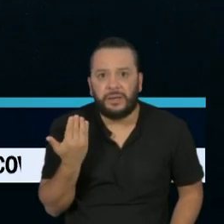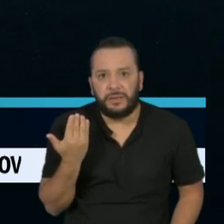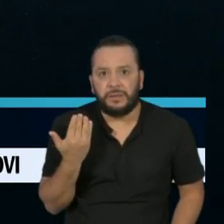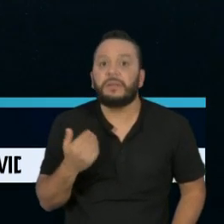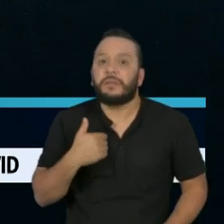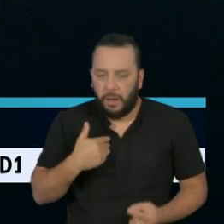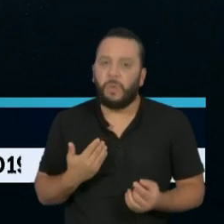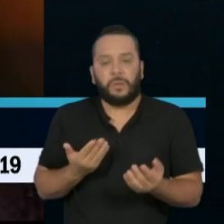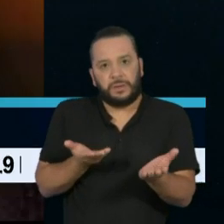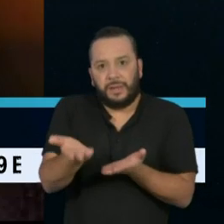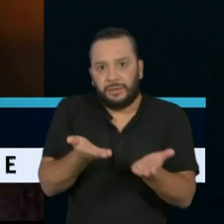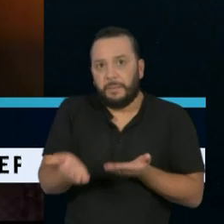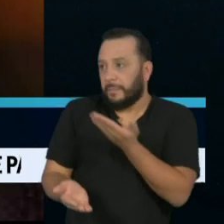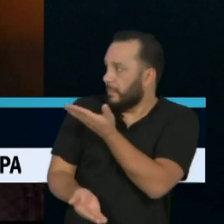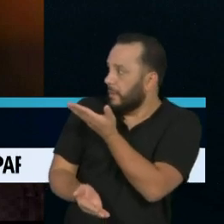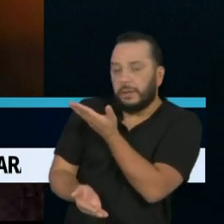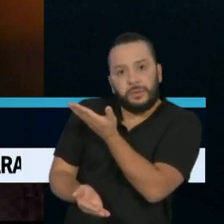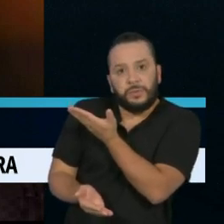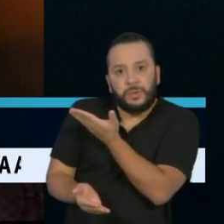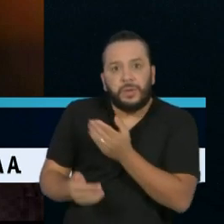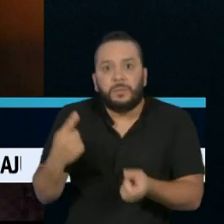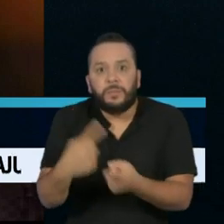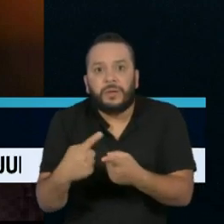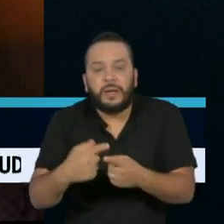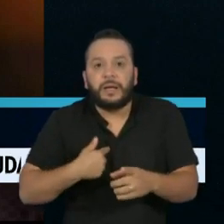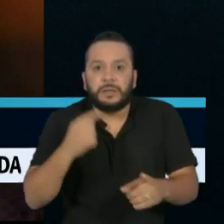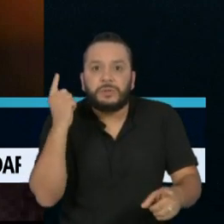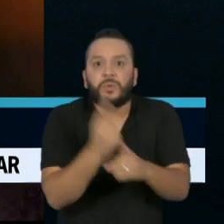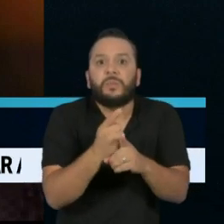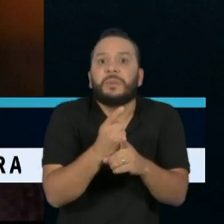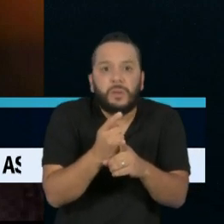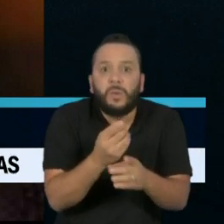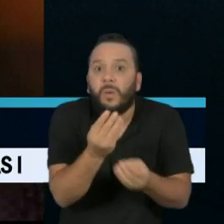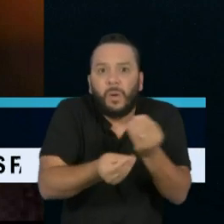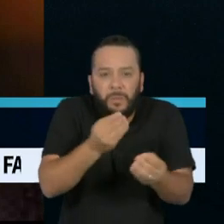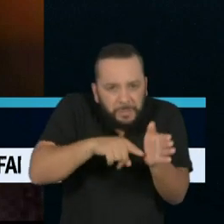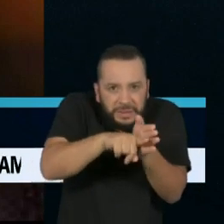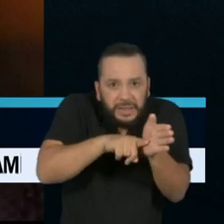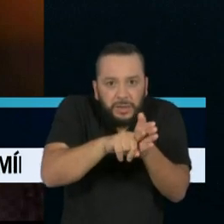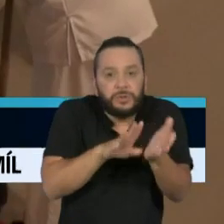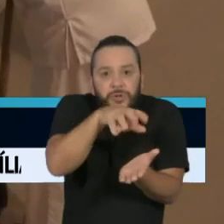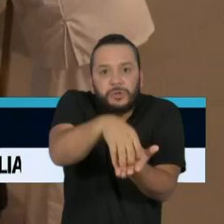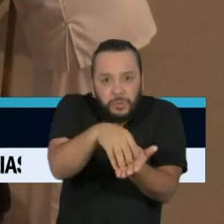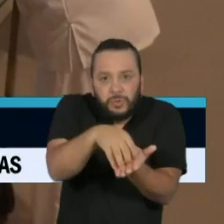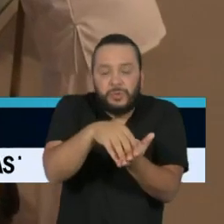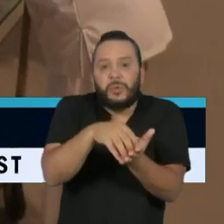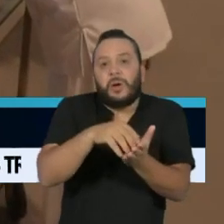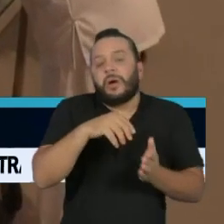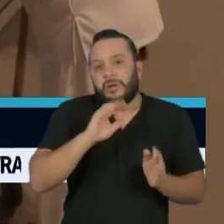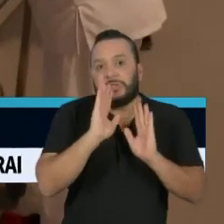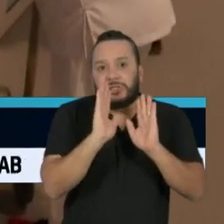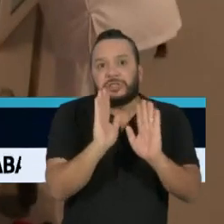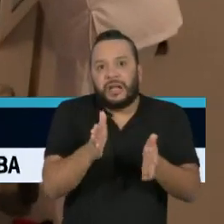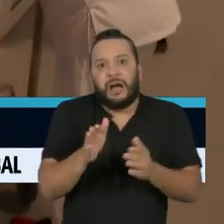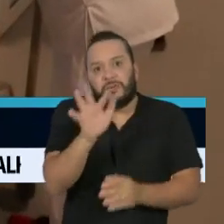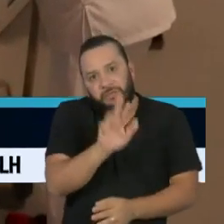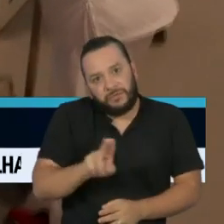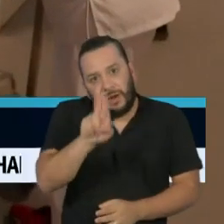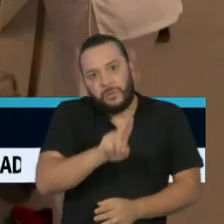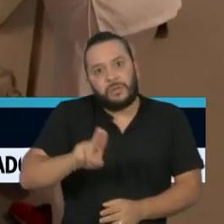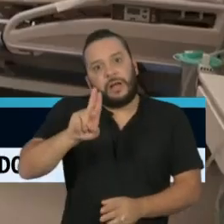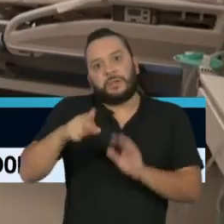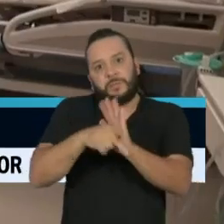com anticoagulante foi adotado após uma descoberta feita por pesquisadores do Instituto de Patologia da Faculdade de Medicina da